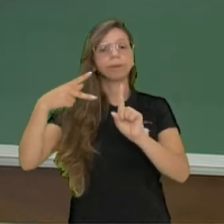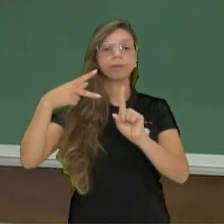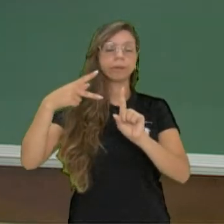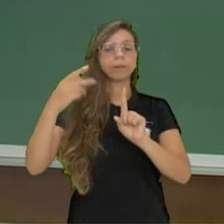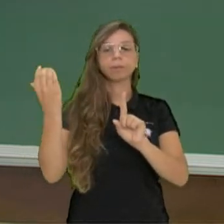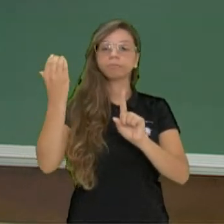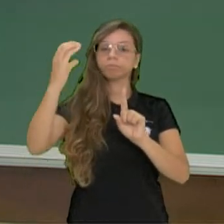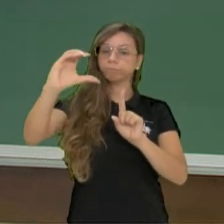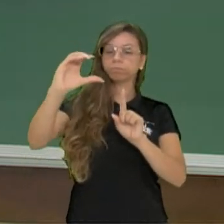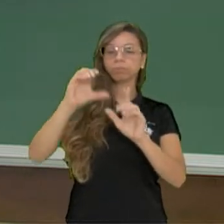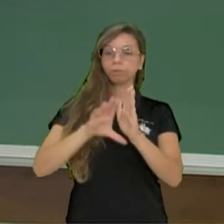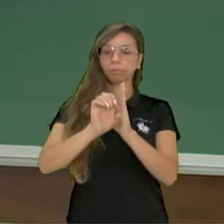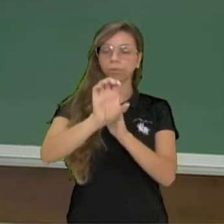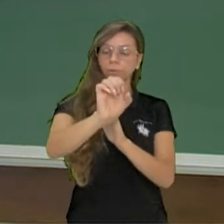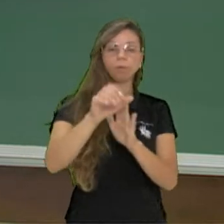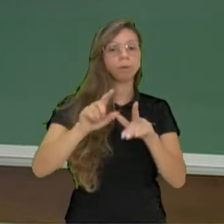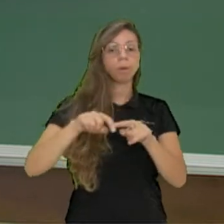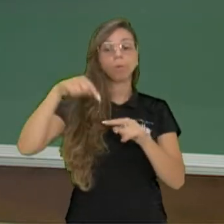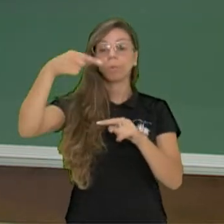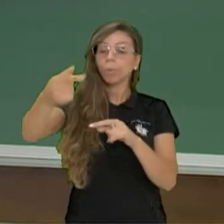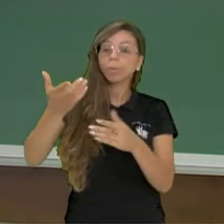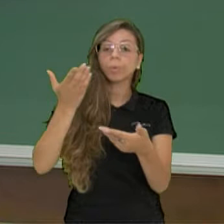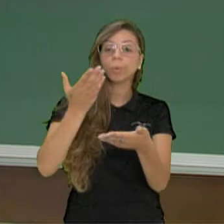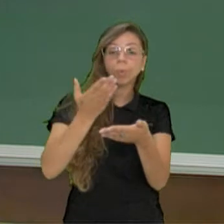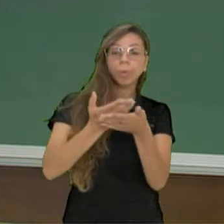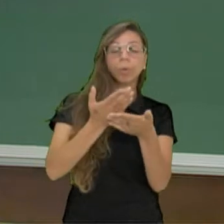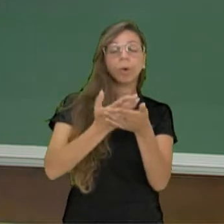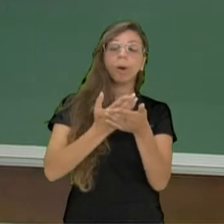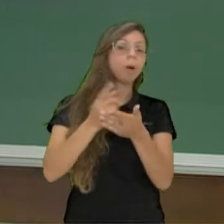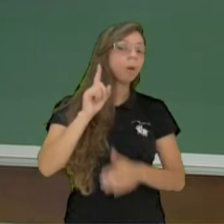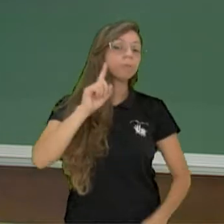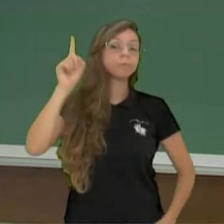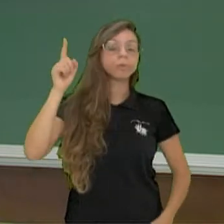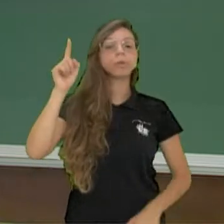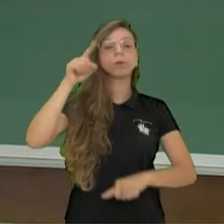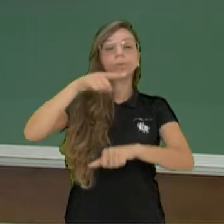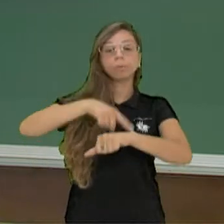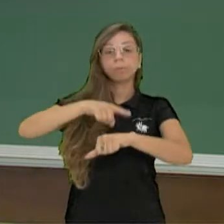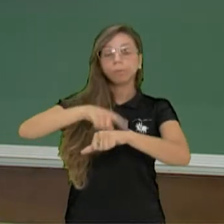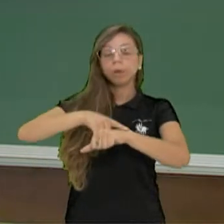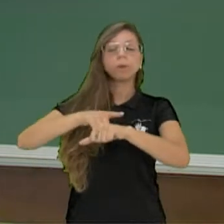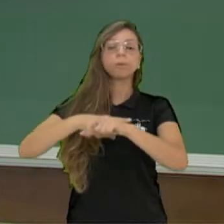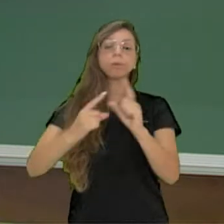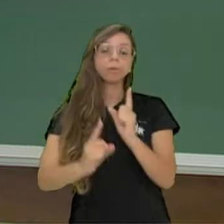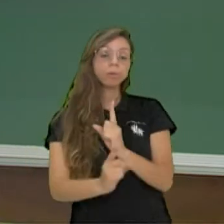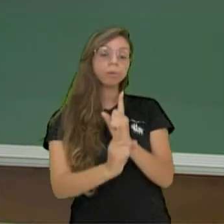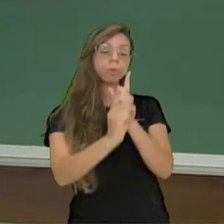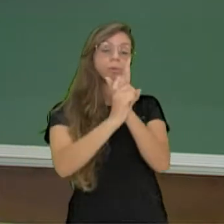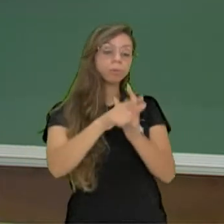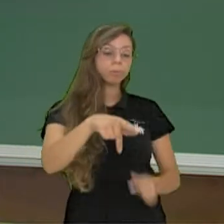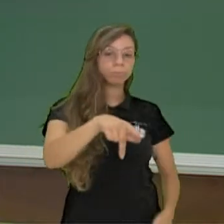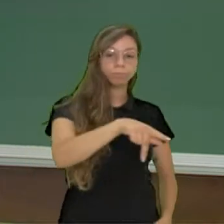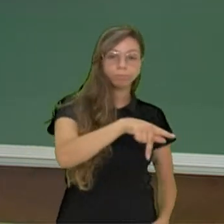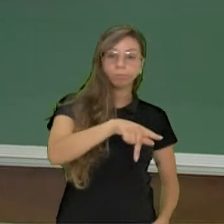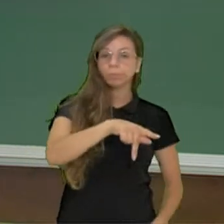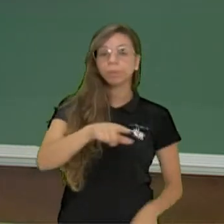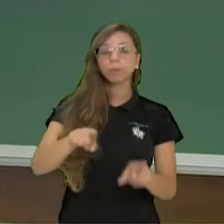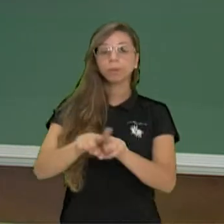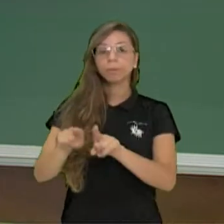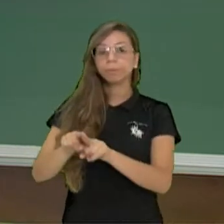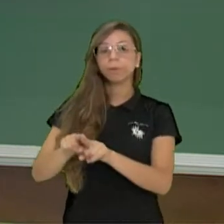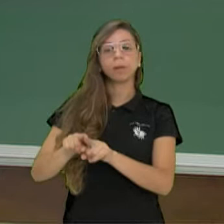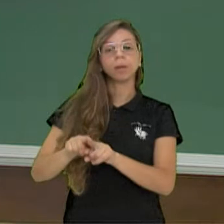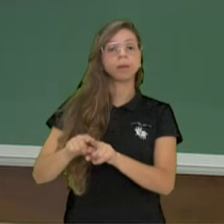deixa um recado para você. Olha, próxima aula vai ser tal data, tal horário, um encontro entre você, seu professor e a sua